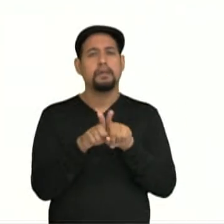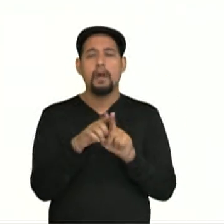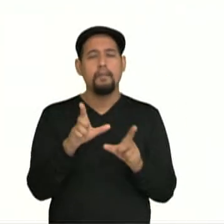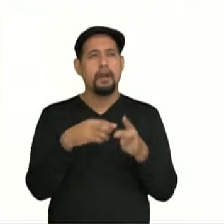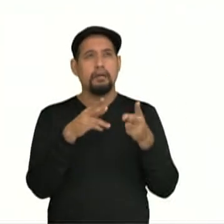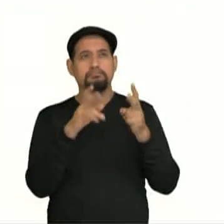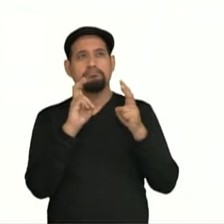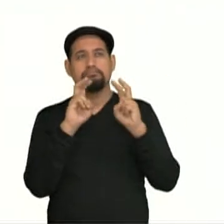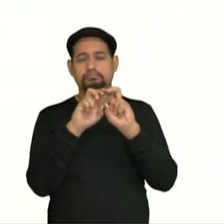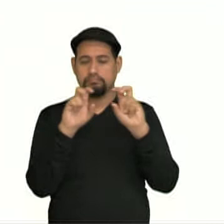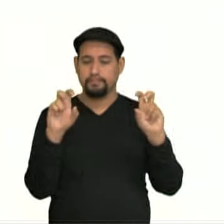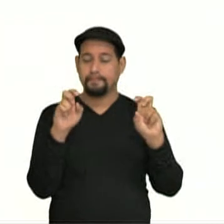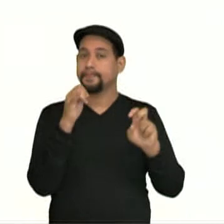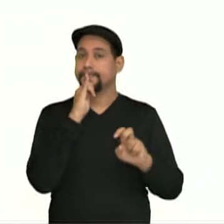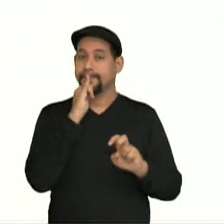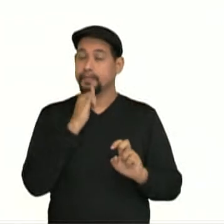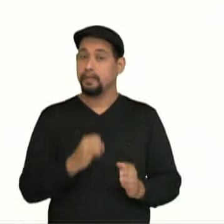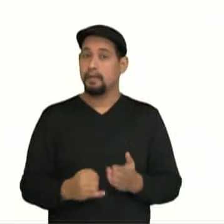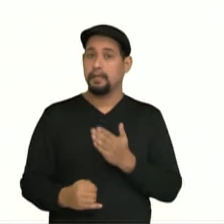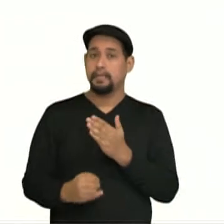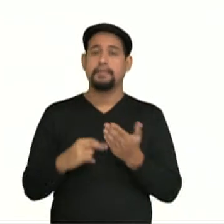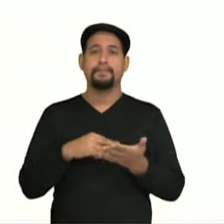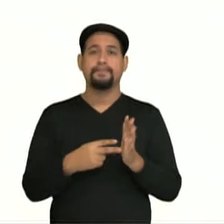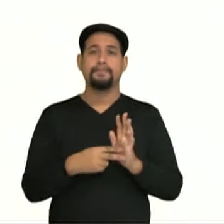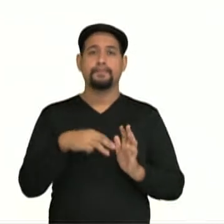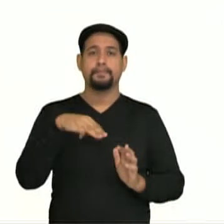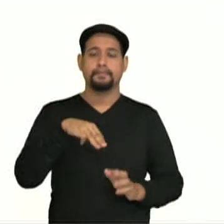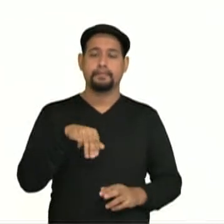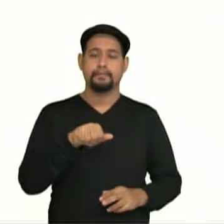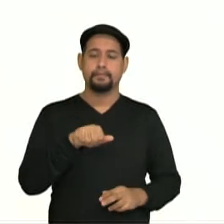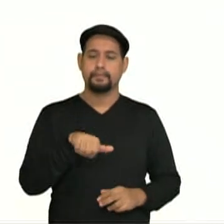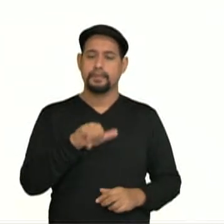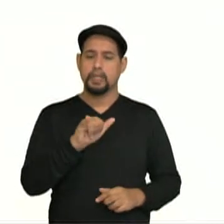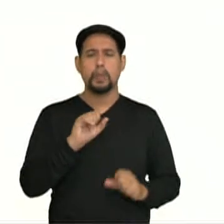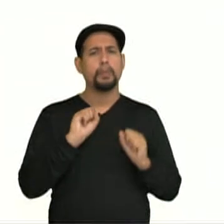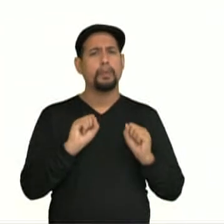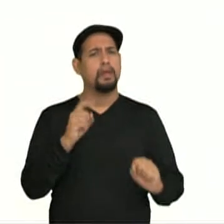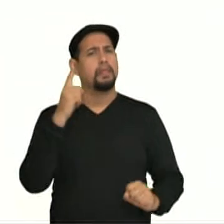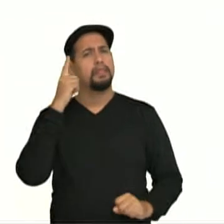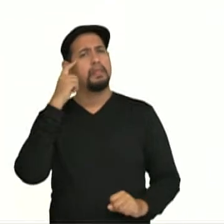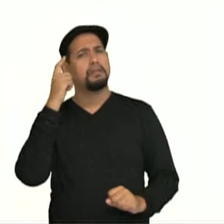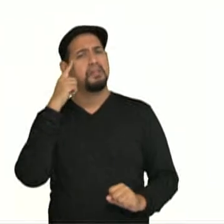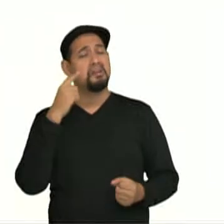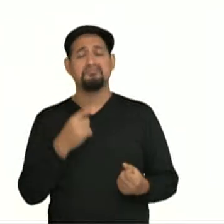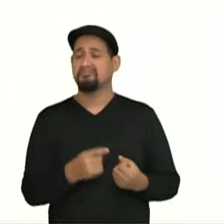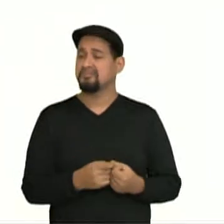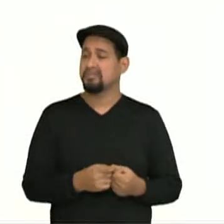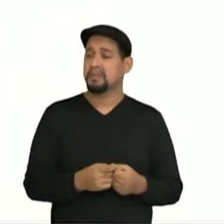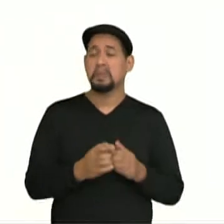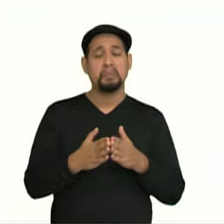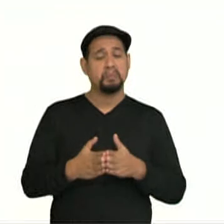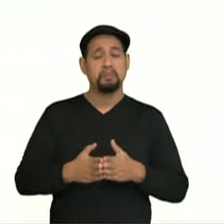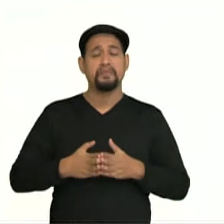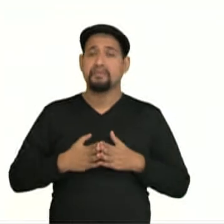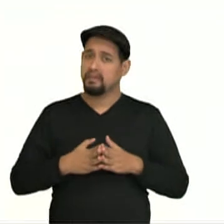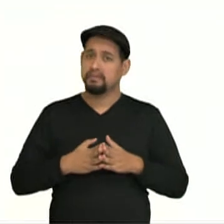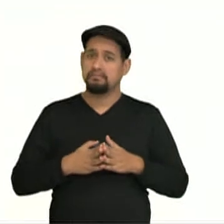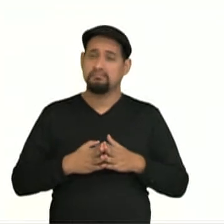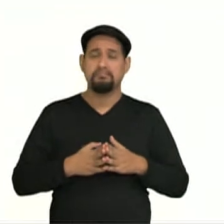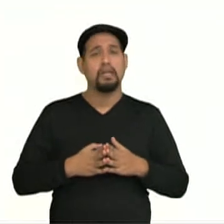ser explanada. No nosso caso aqui, may pode trazer a ideia de permissão. May come